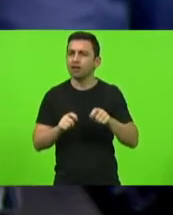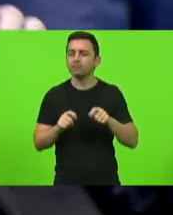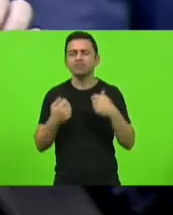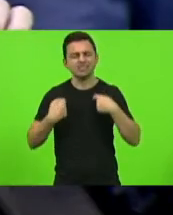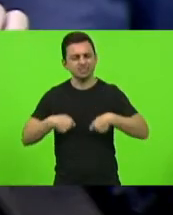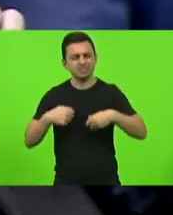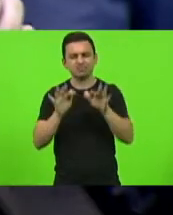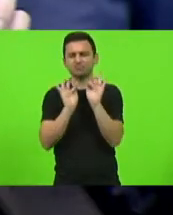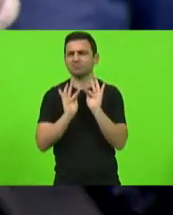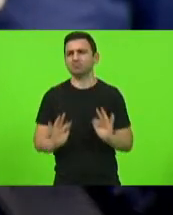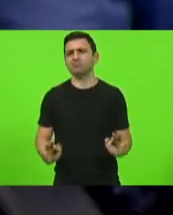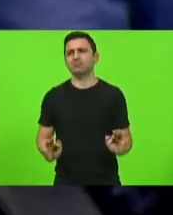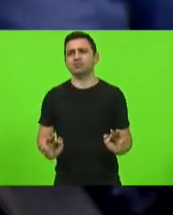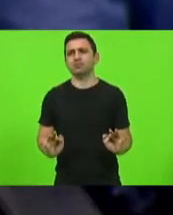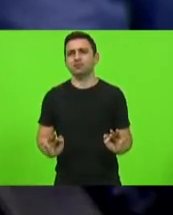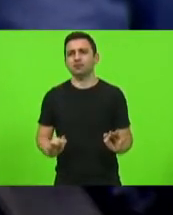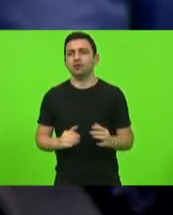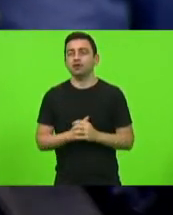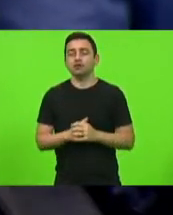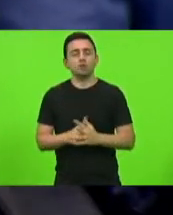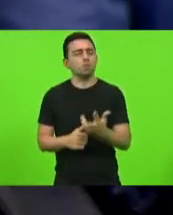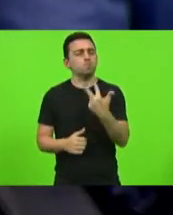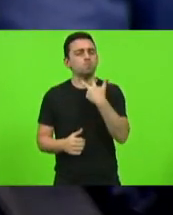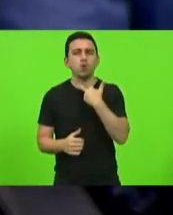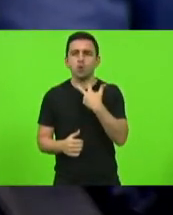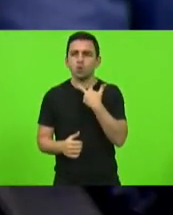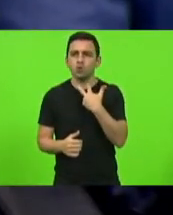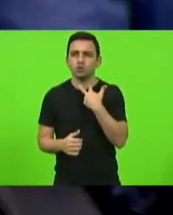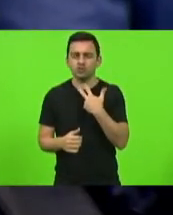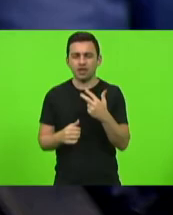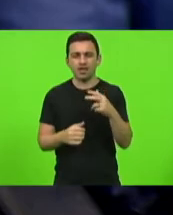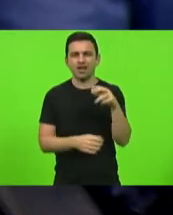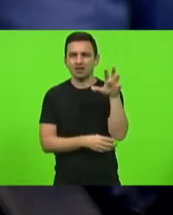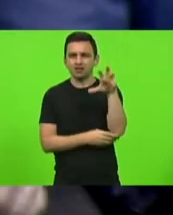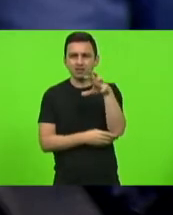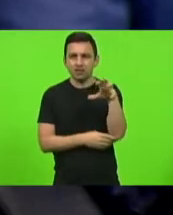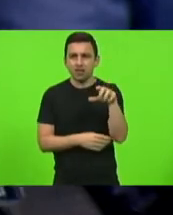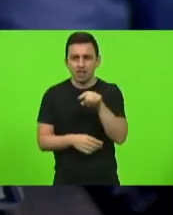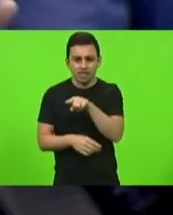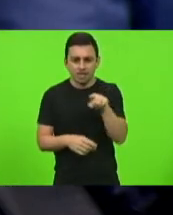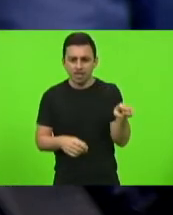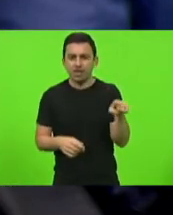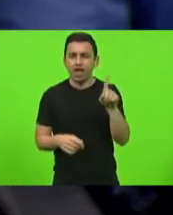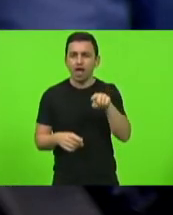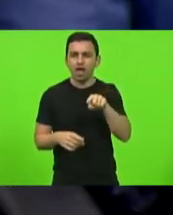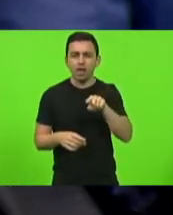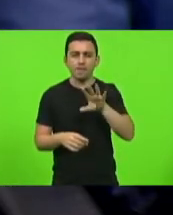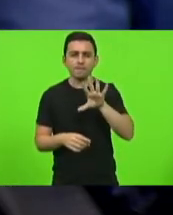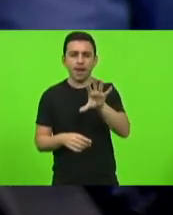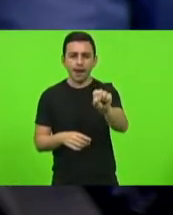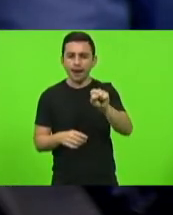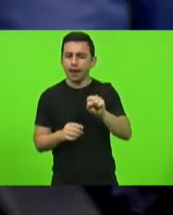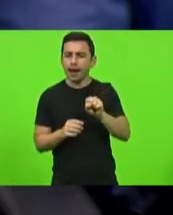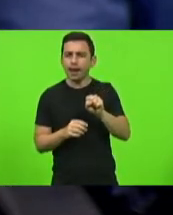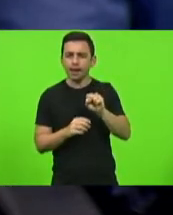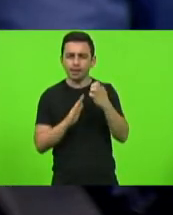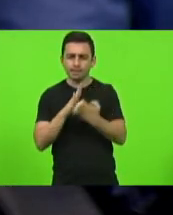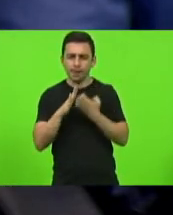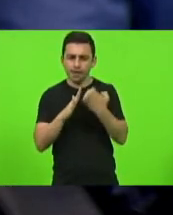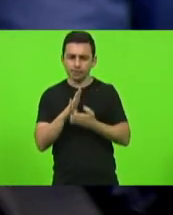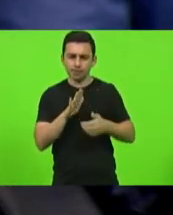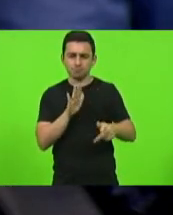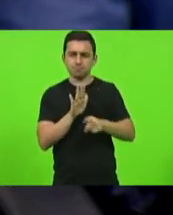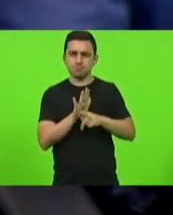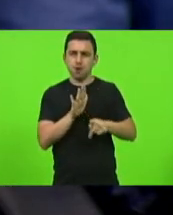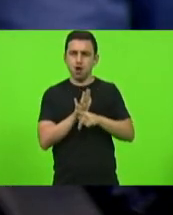E, principalmente, não permitir que essas antenas caiam no monopólio de empresa alguma. Porque, algumas vezes,